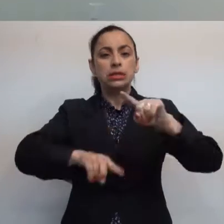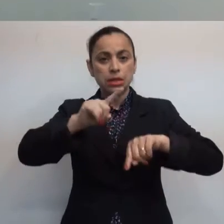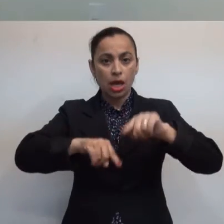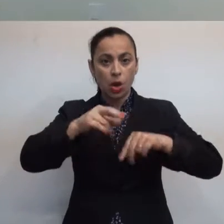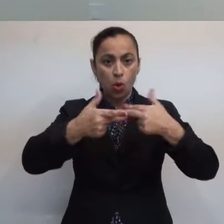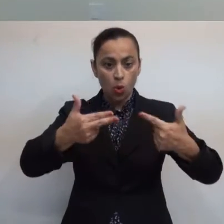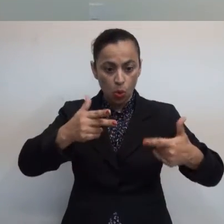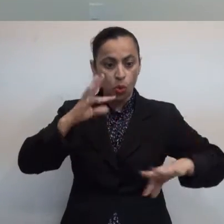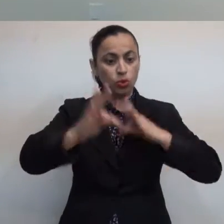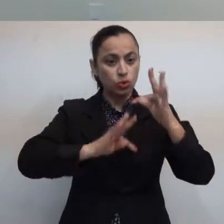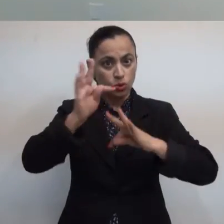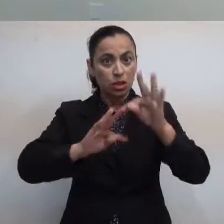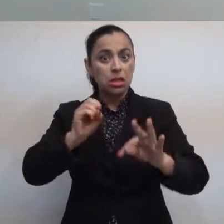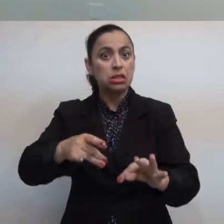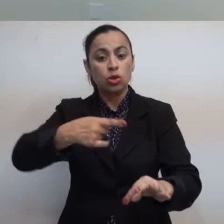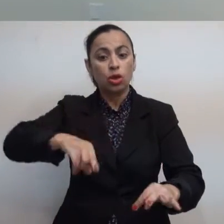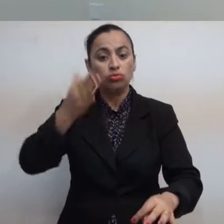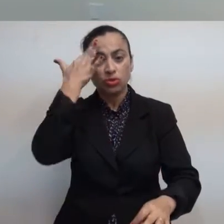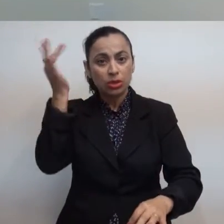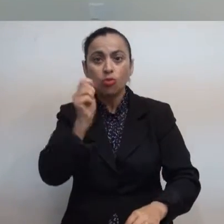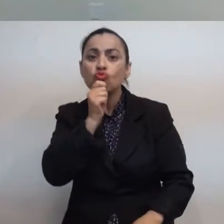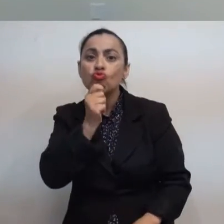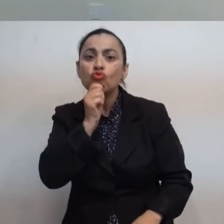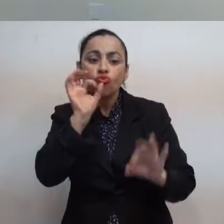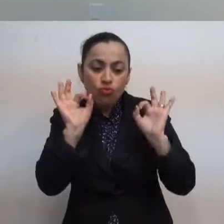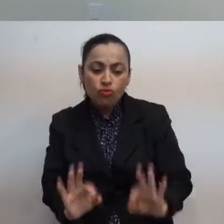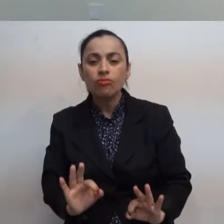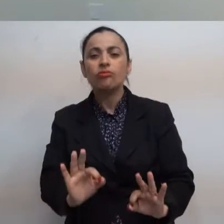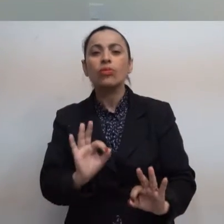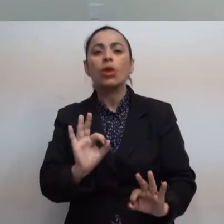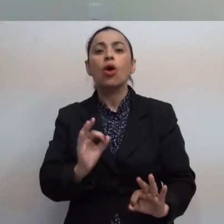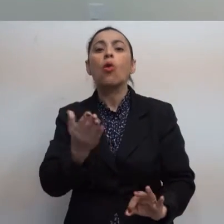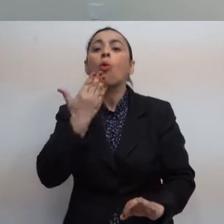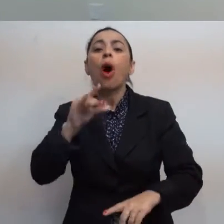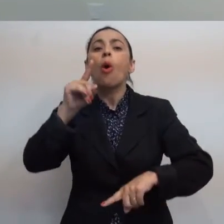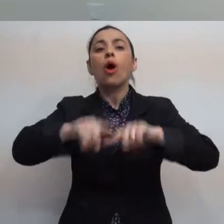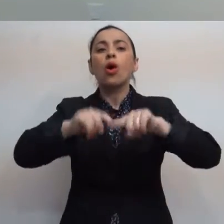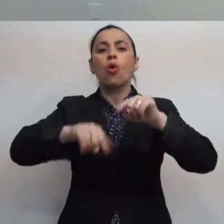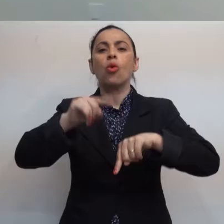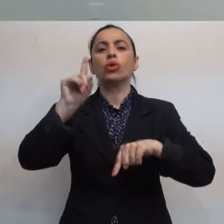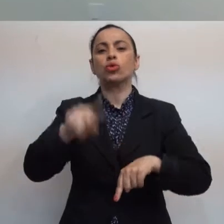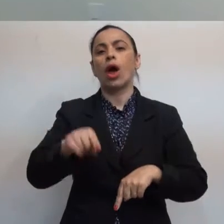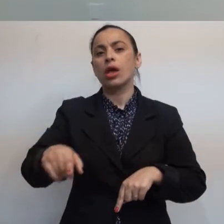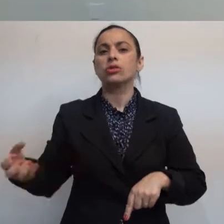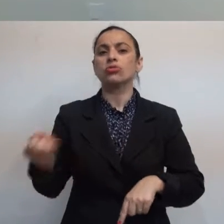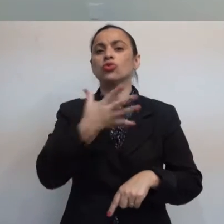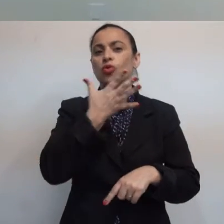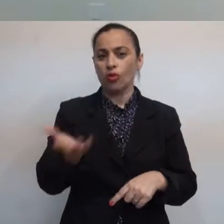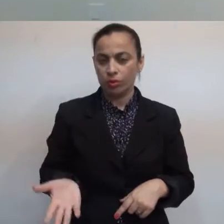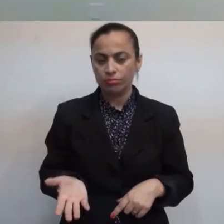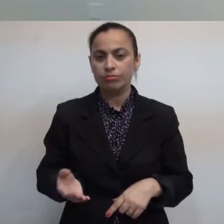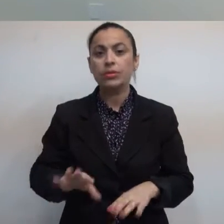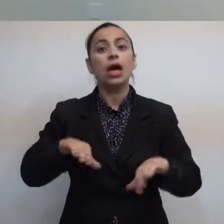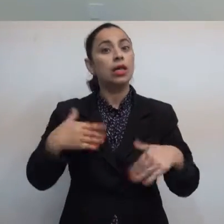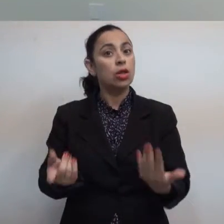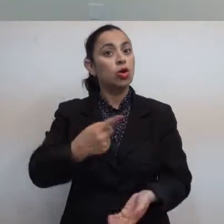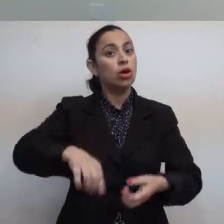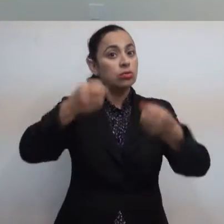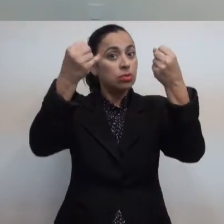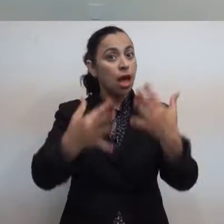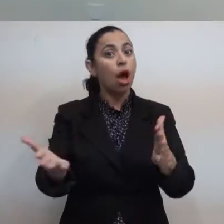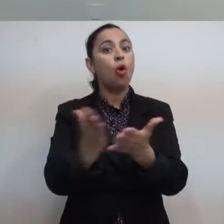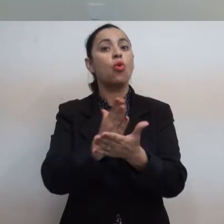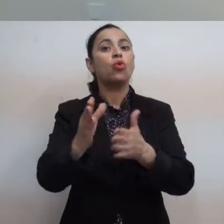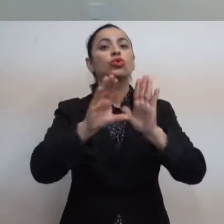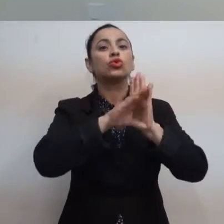correta tais recursos, se nós não sabemos exatamente que recursos que são esses inovadores?